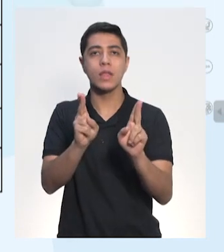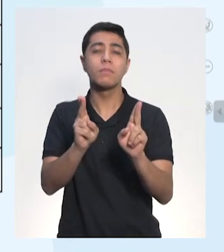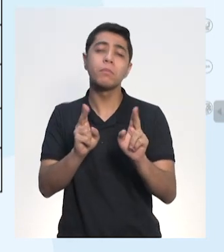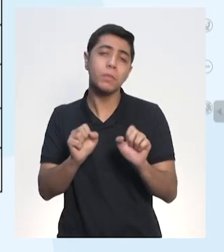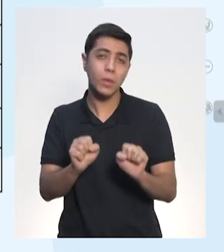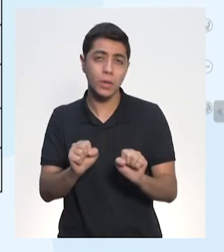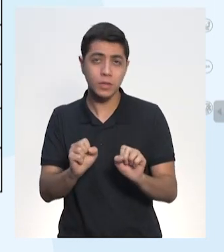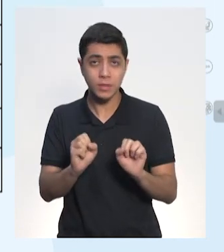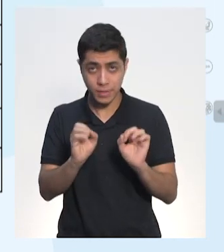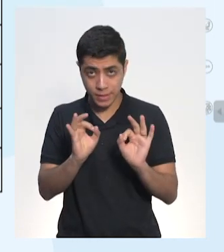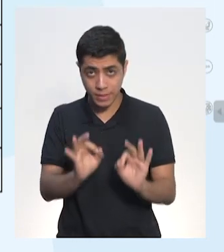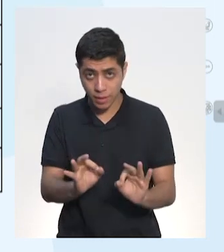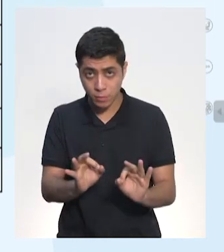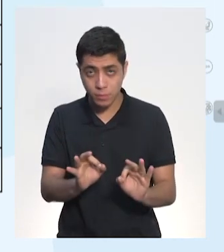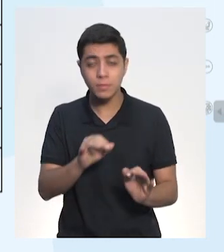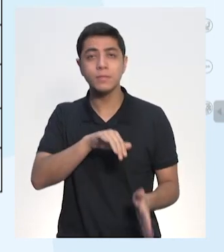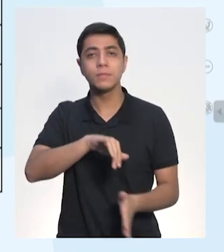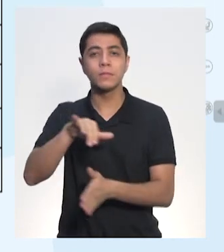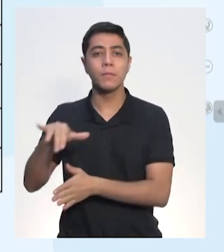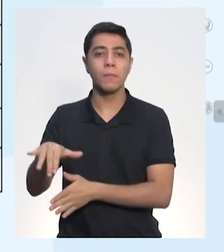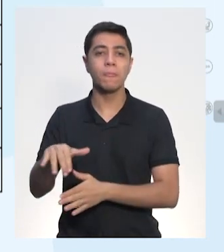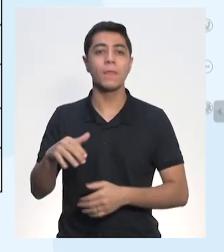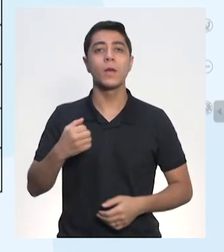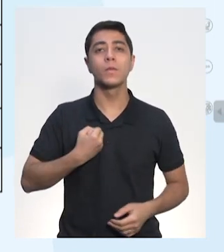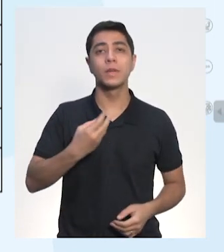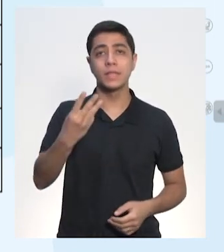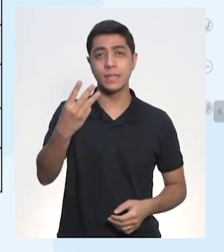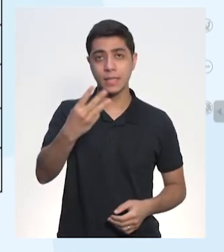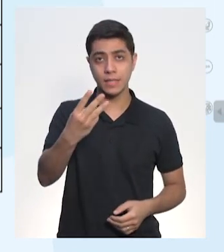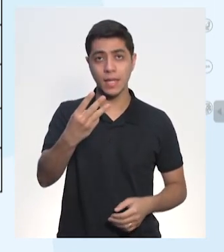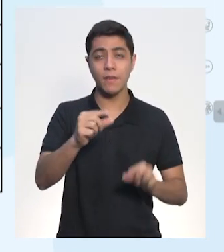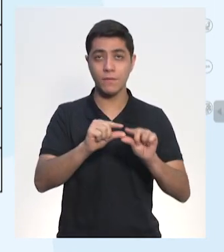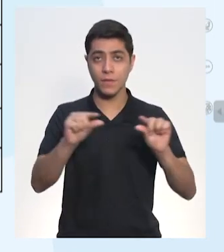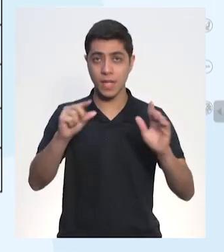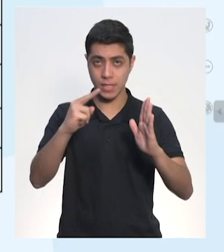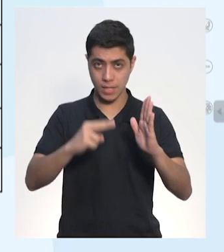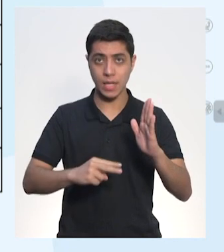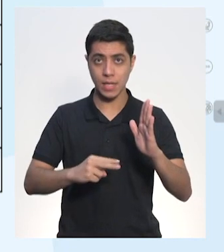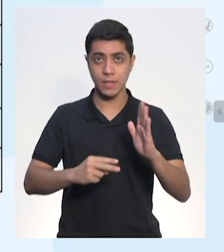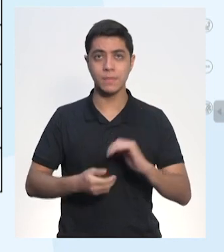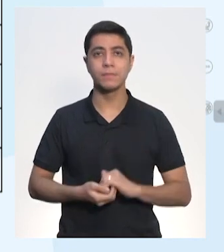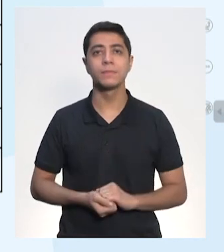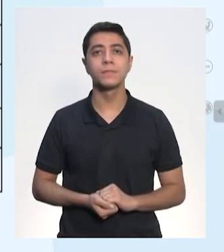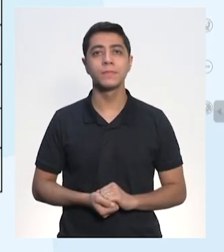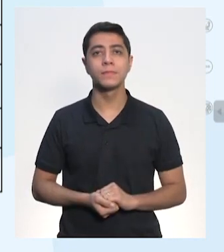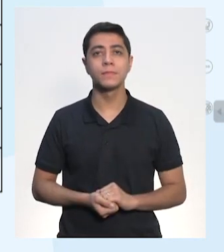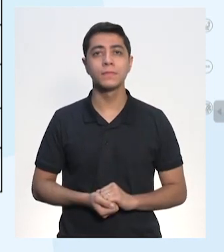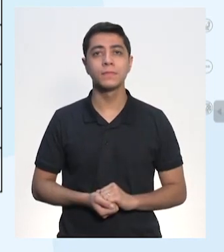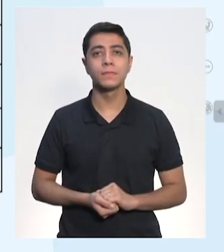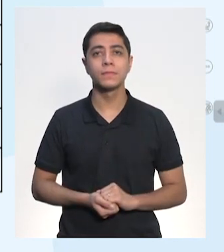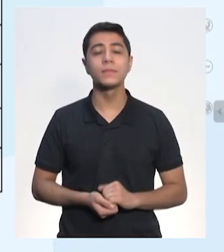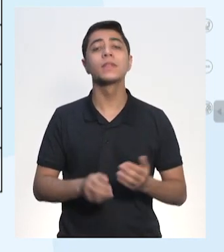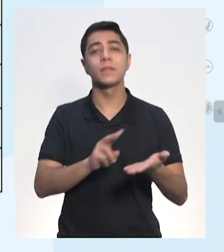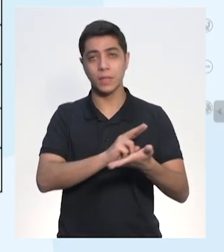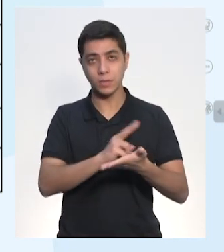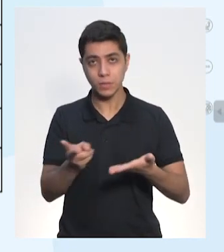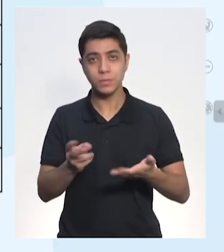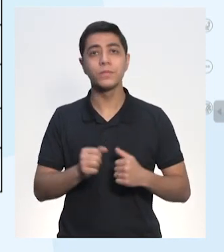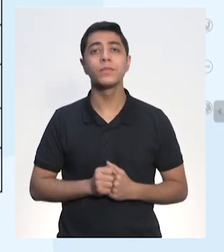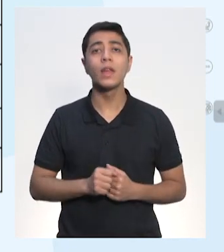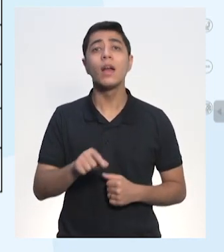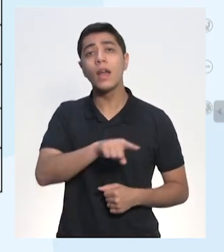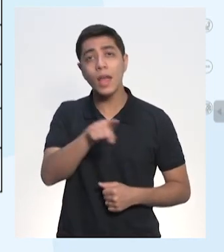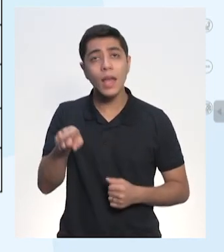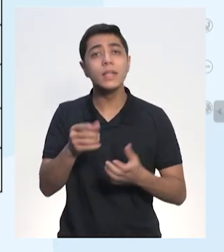certo? E aí a terceira, they want to save electricity at home. Eles querem economizar energia elétrica